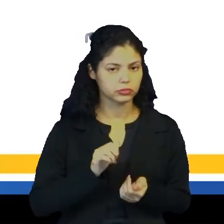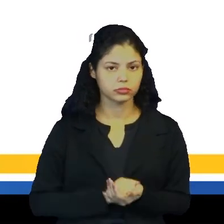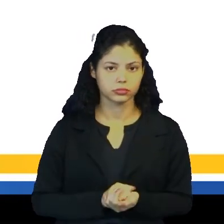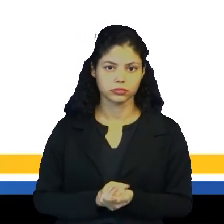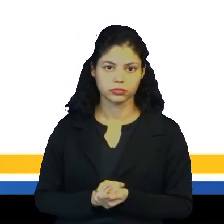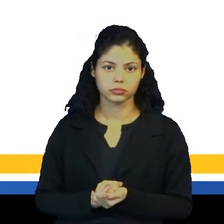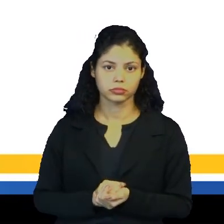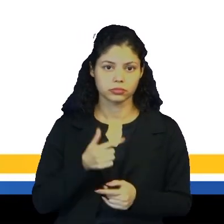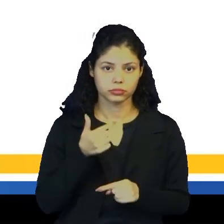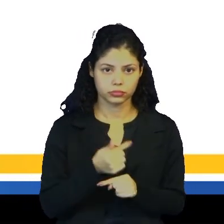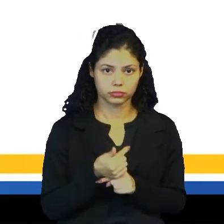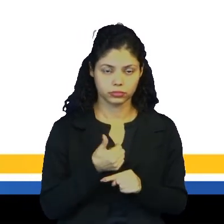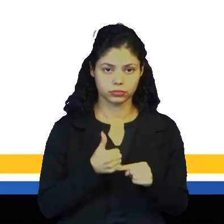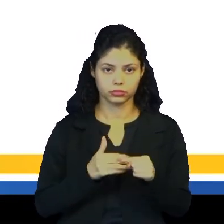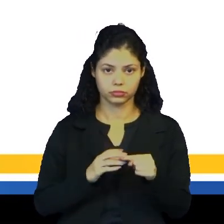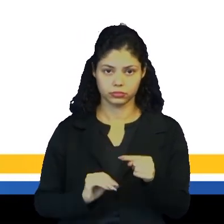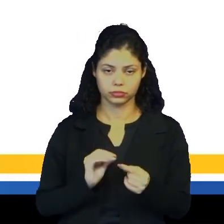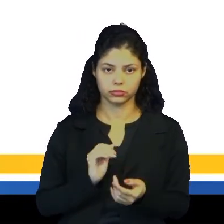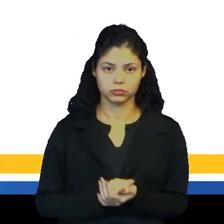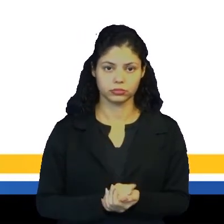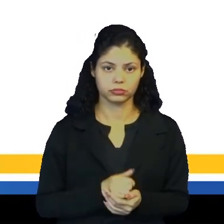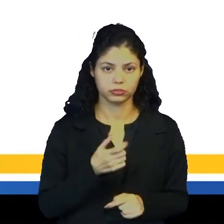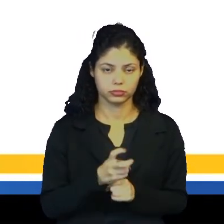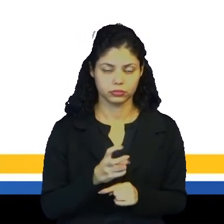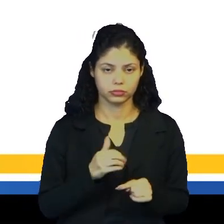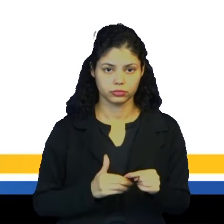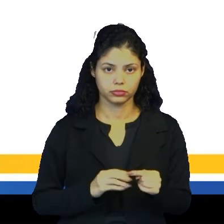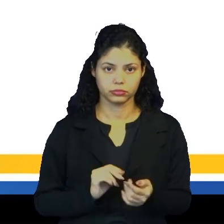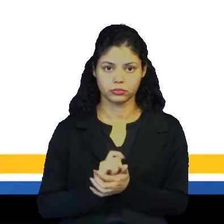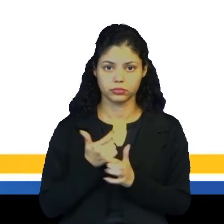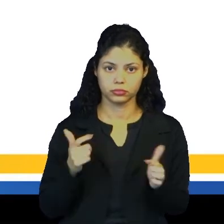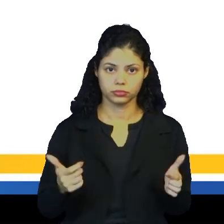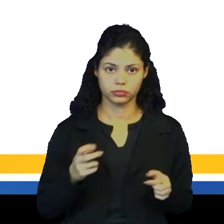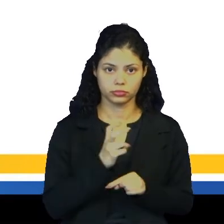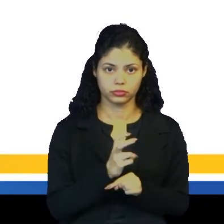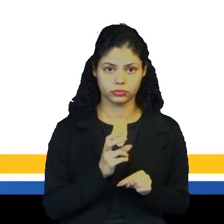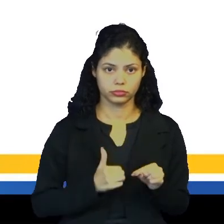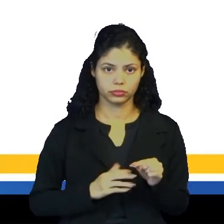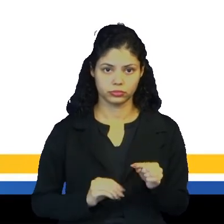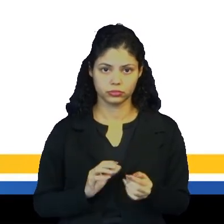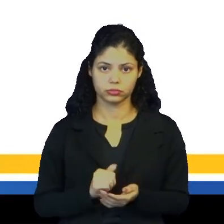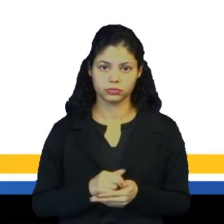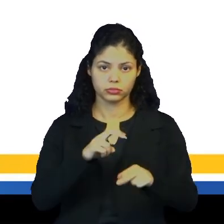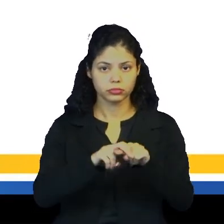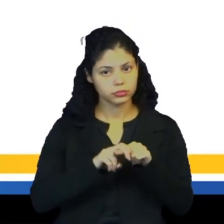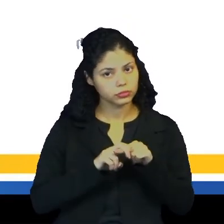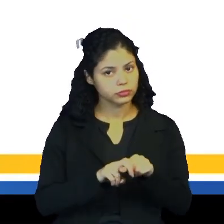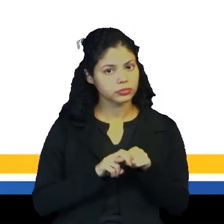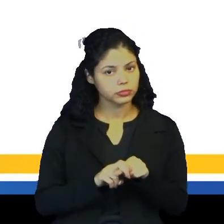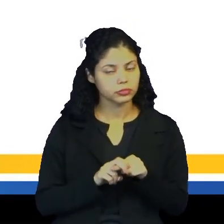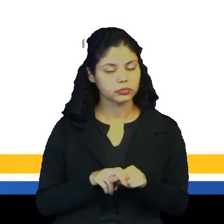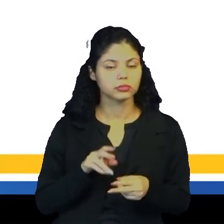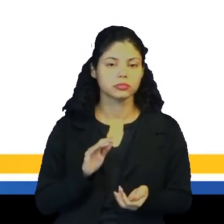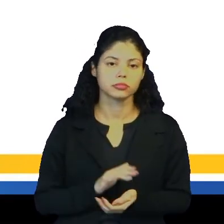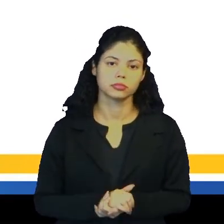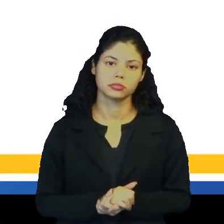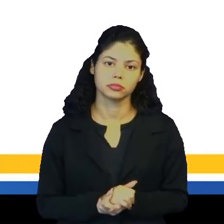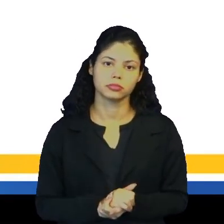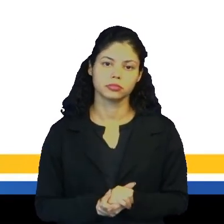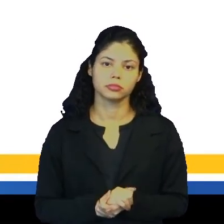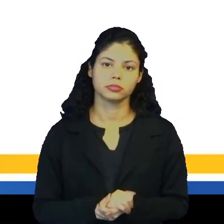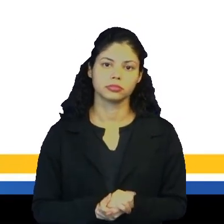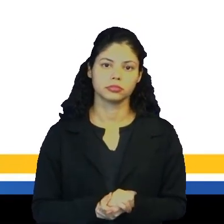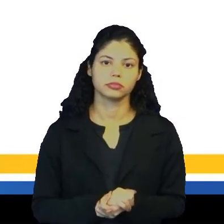Consequentemente, 7 sobre 10, ou 7 décimos, é maior que 5 sobre 10, ou 5 décimos.